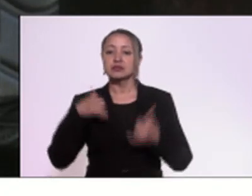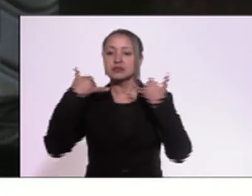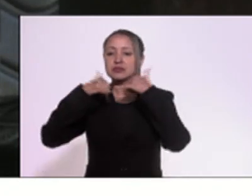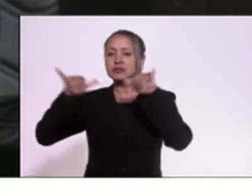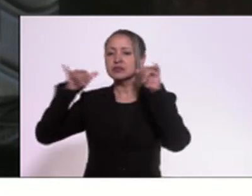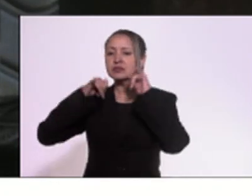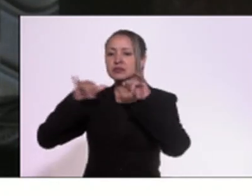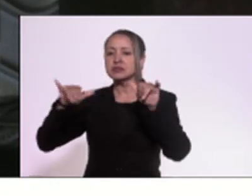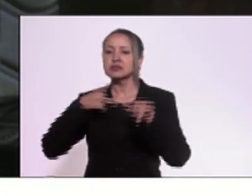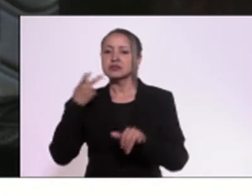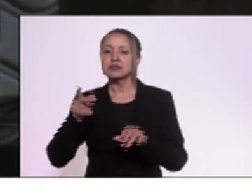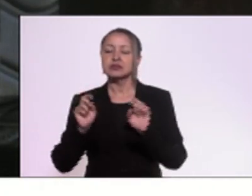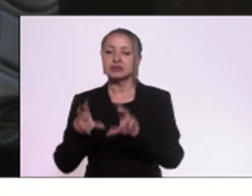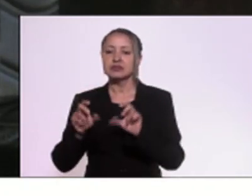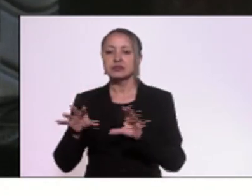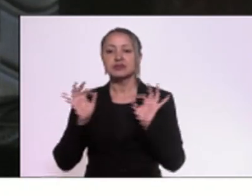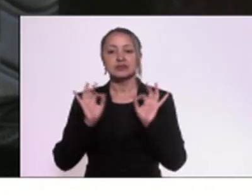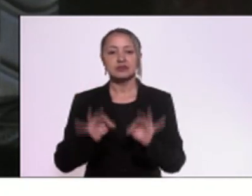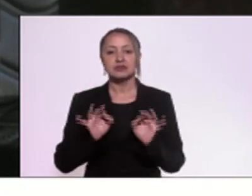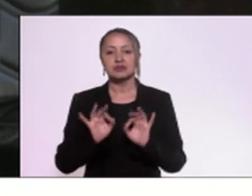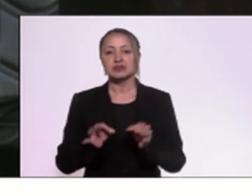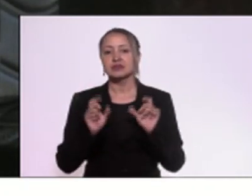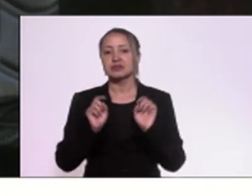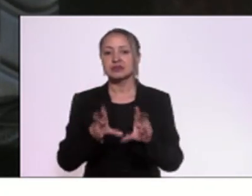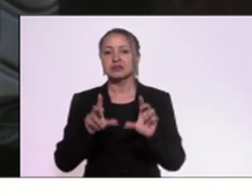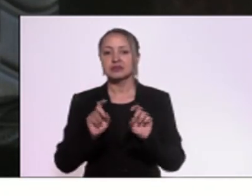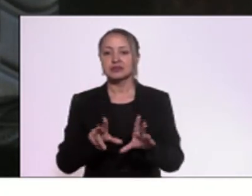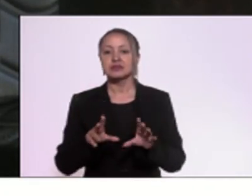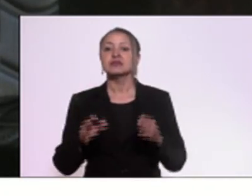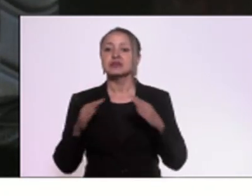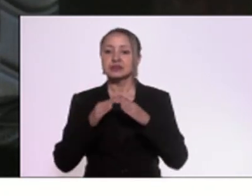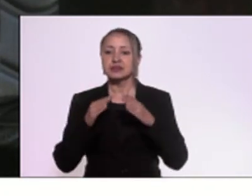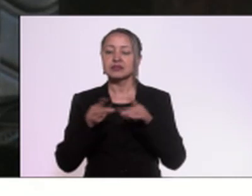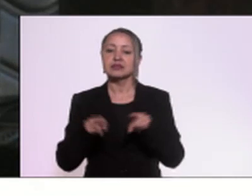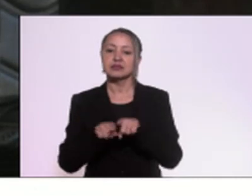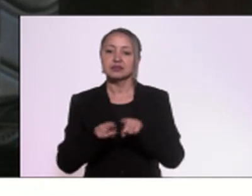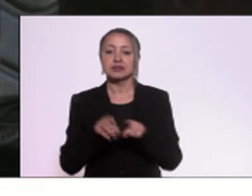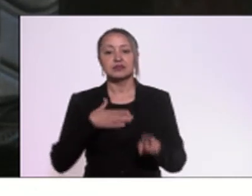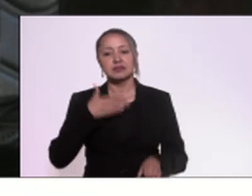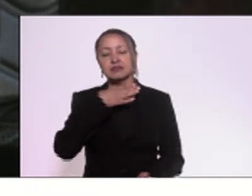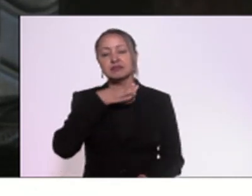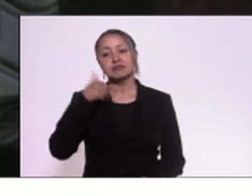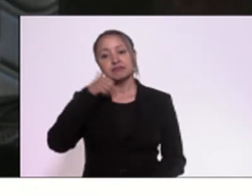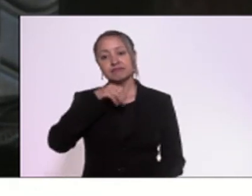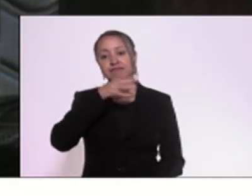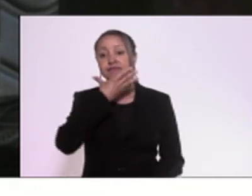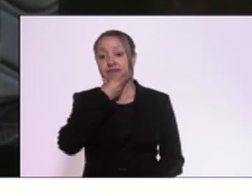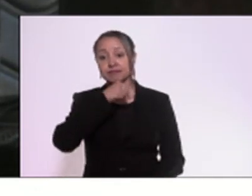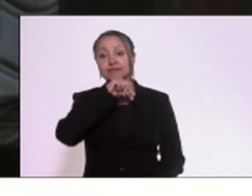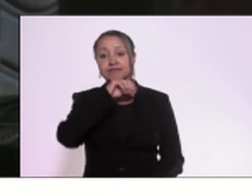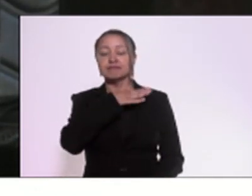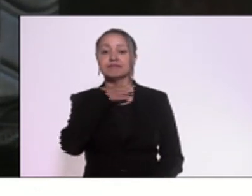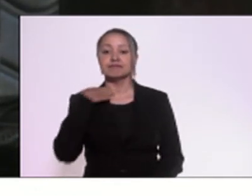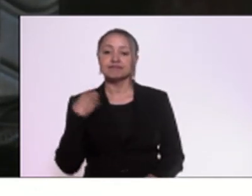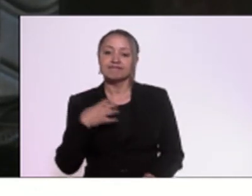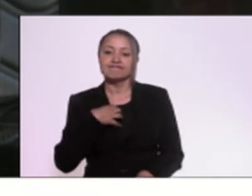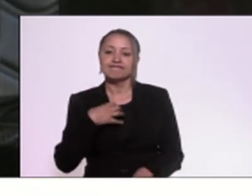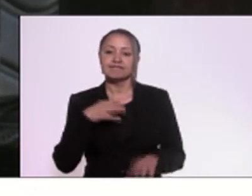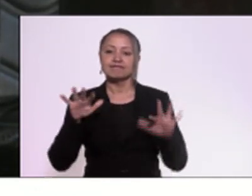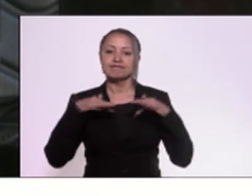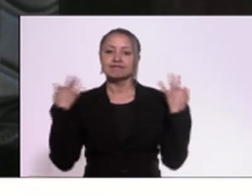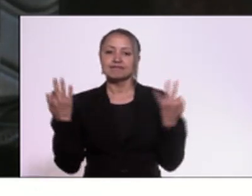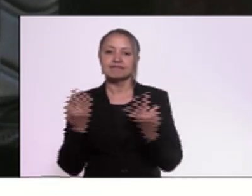eu diria, uma função não só muito importante, mas especialmente muito árdua, tendo em